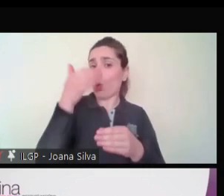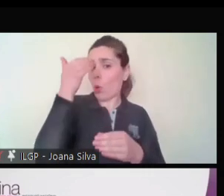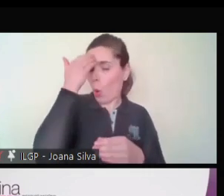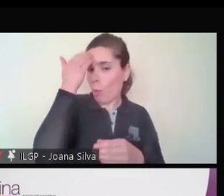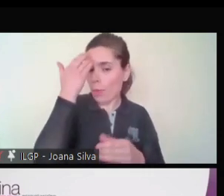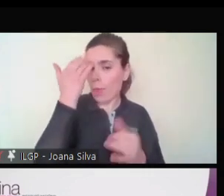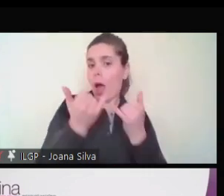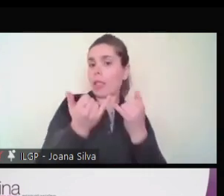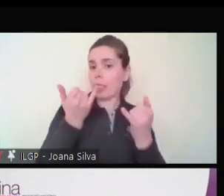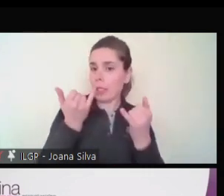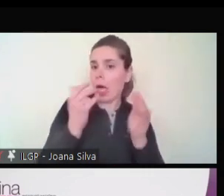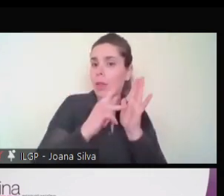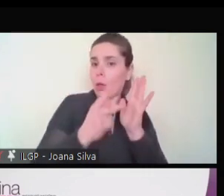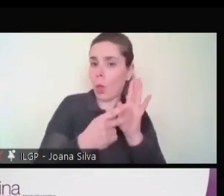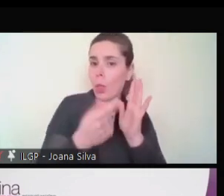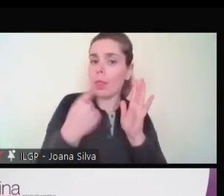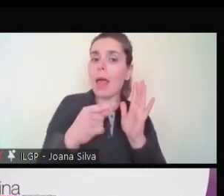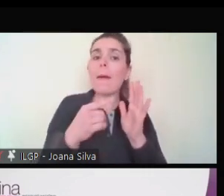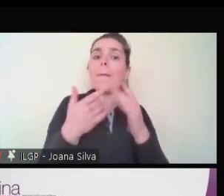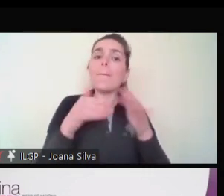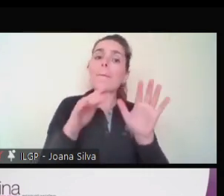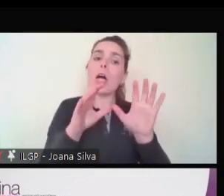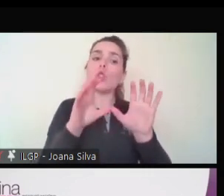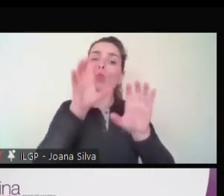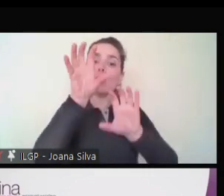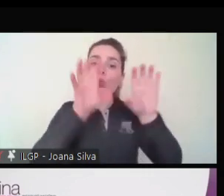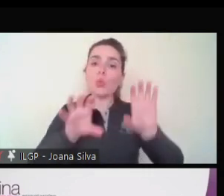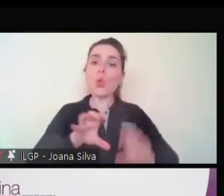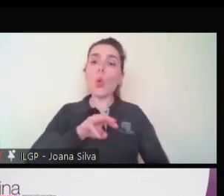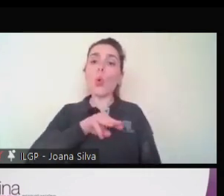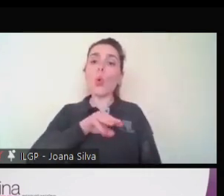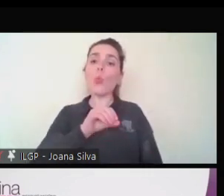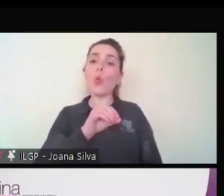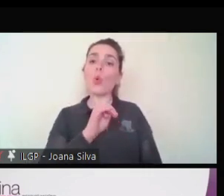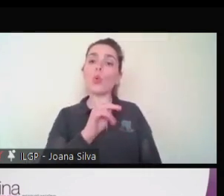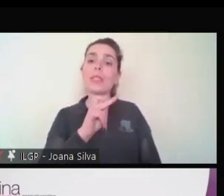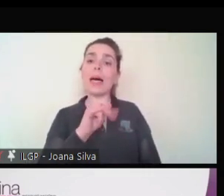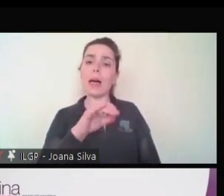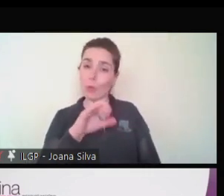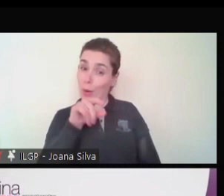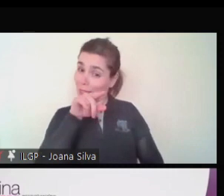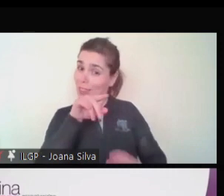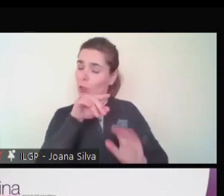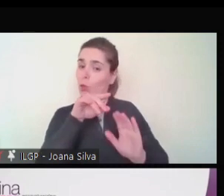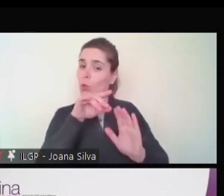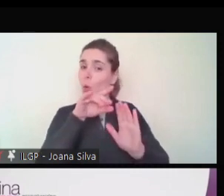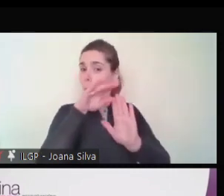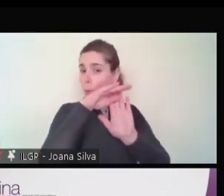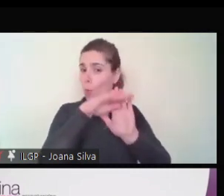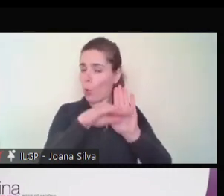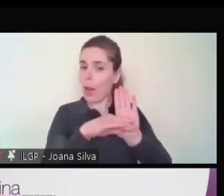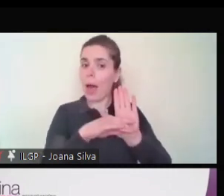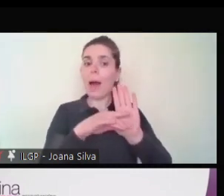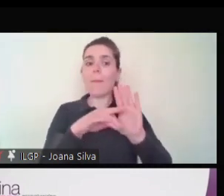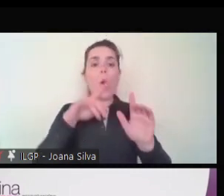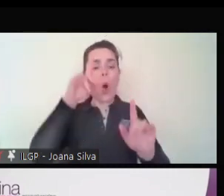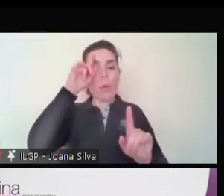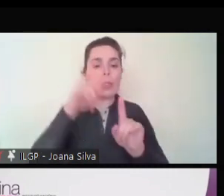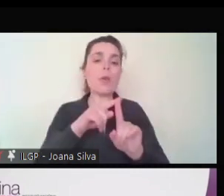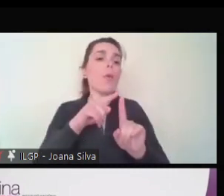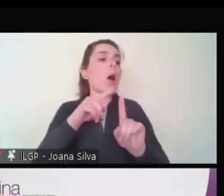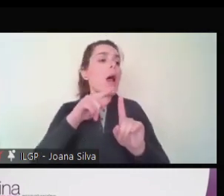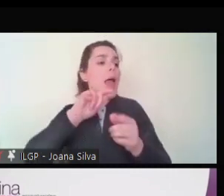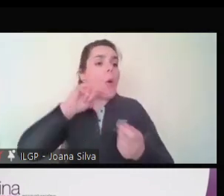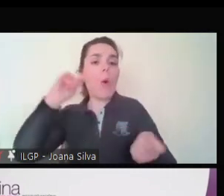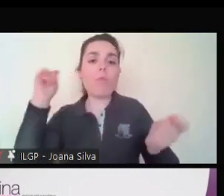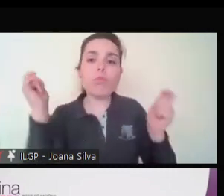conhecer muito bem a parte do mosaico, pudesse estar imbuída deste espírito transformador do digital, no sentido